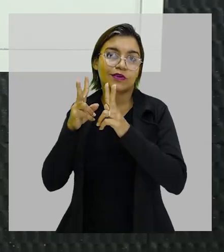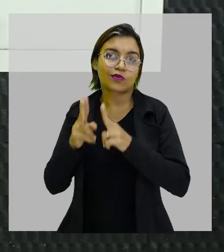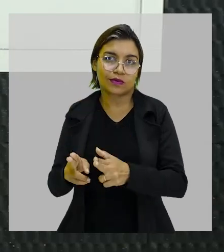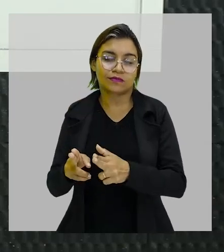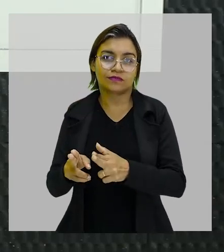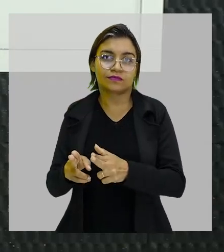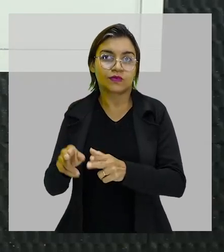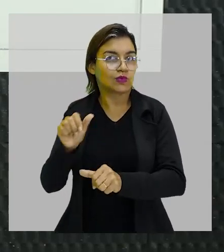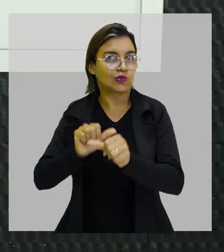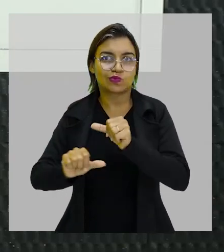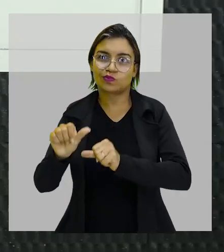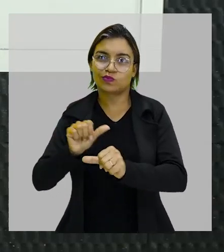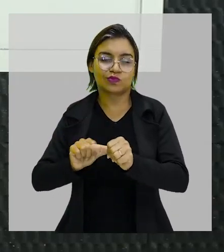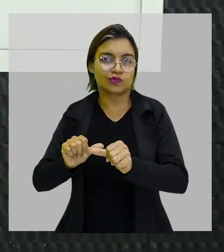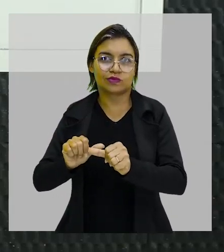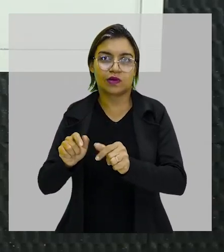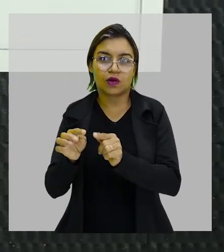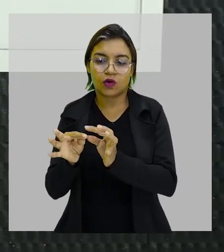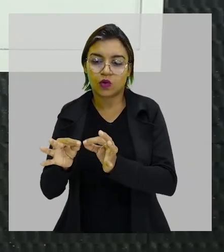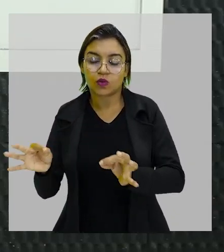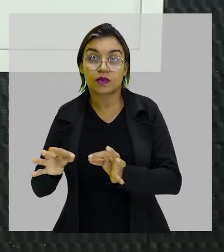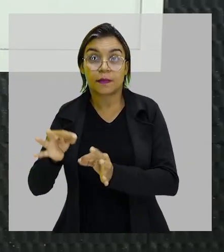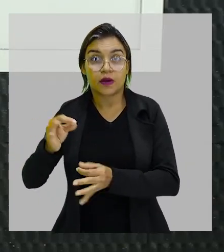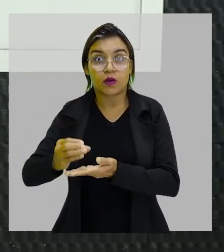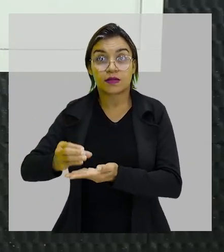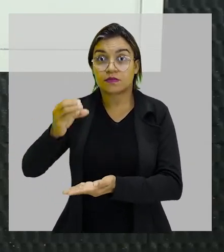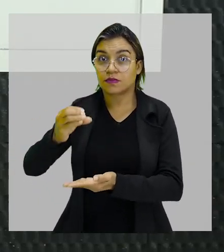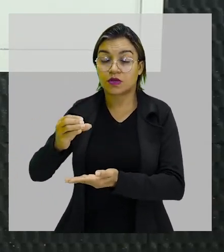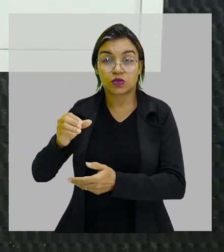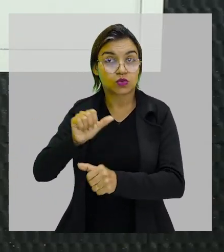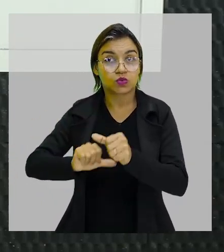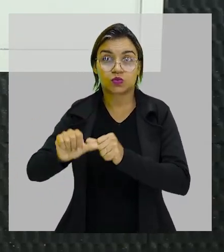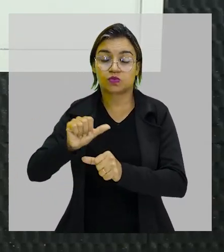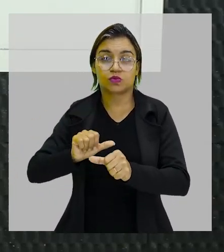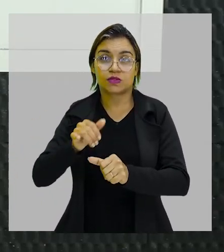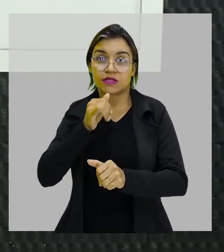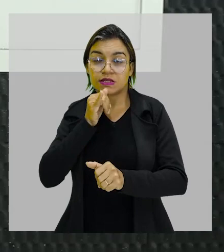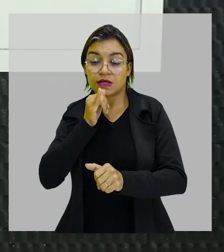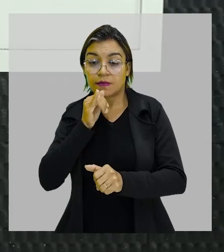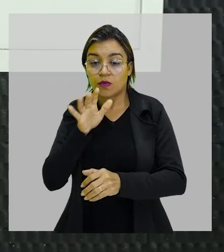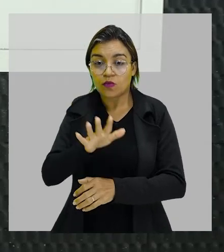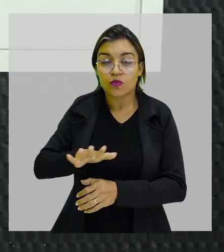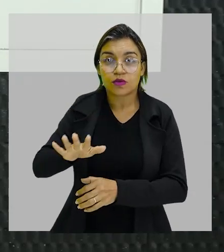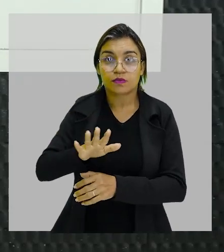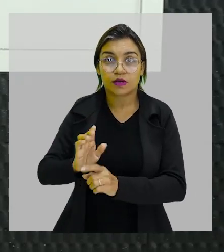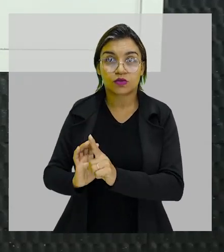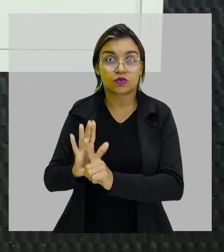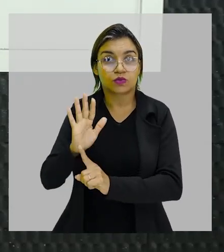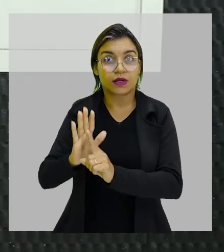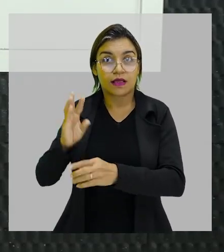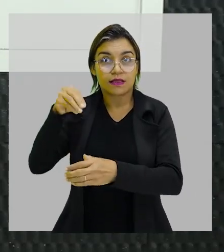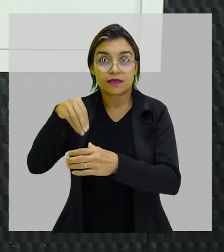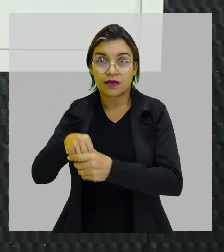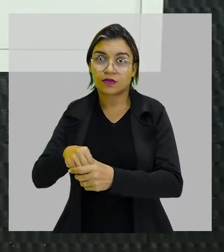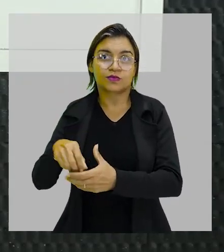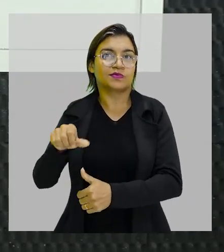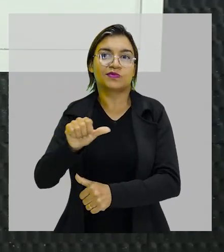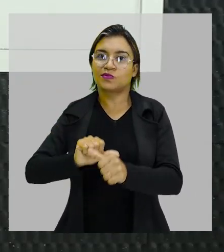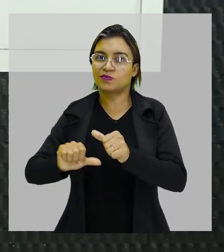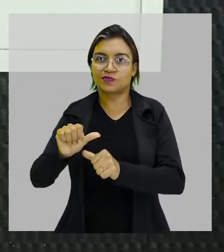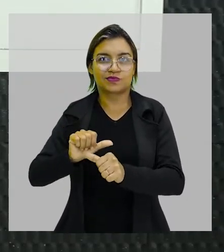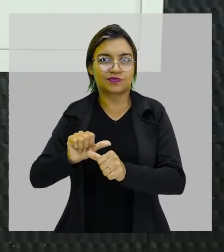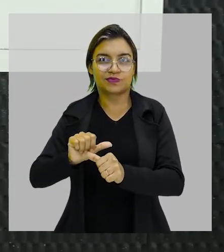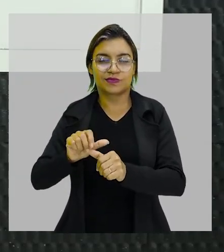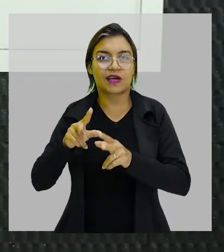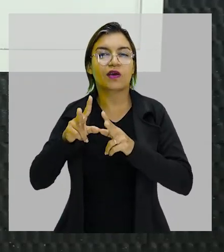né, o tamanho do recipiente não muda, então a atuação, né, o espaço em que esse gás ele vai atuar também não vai mudar, ok? Então